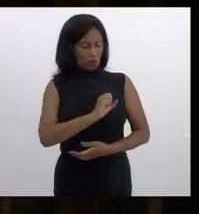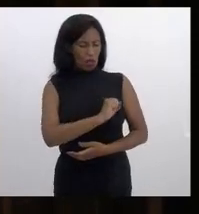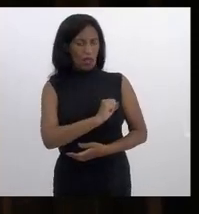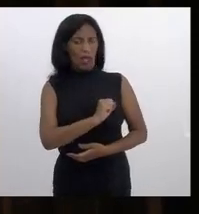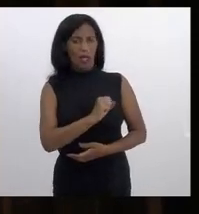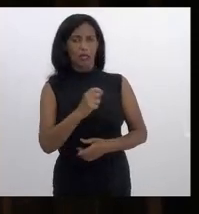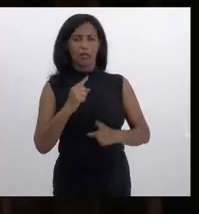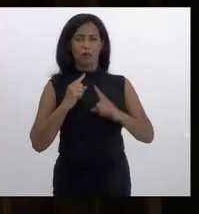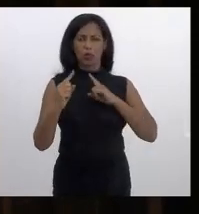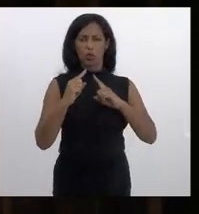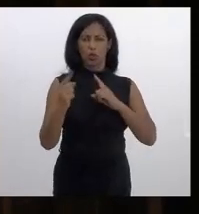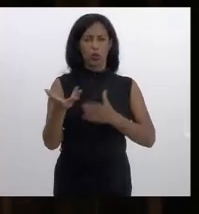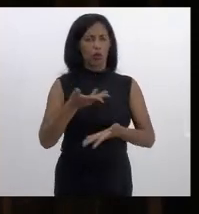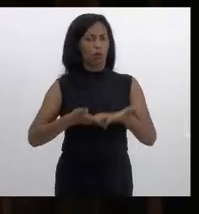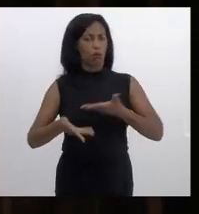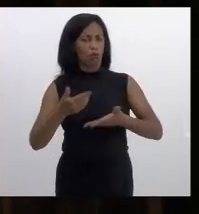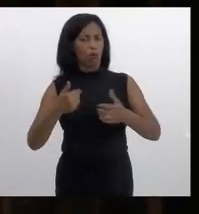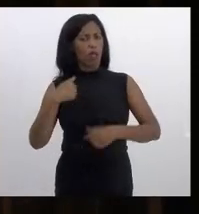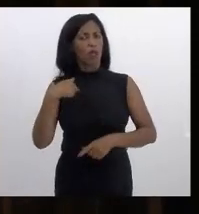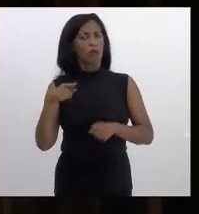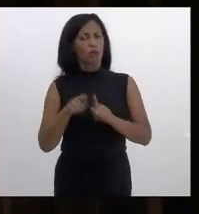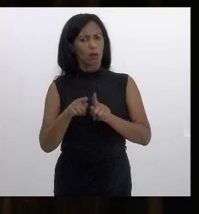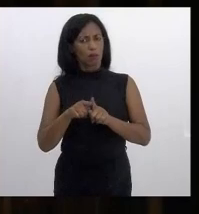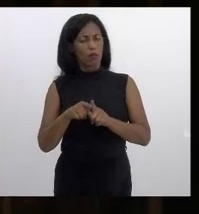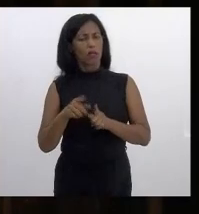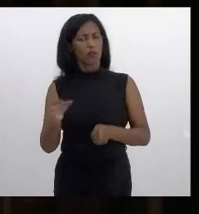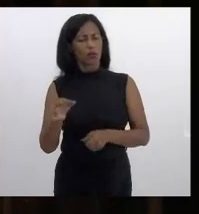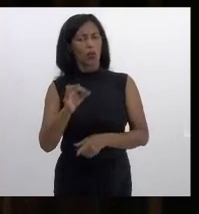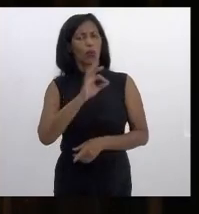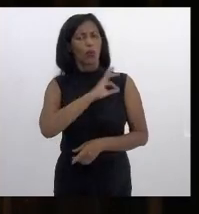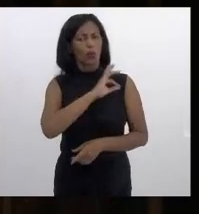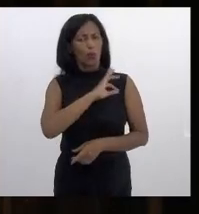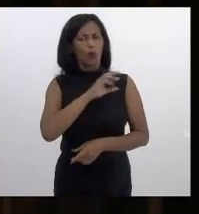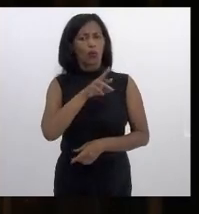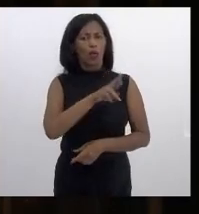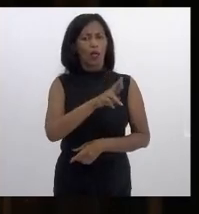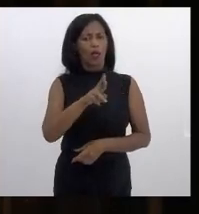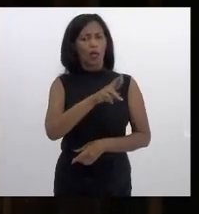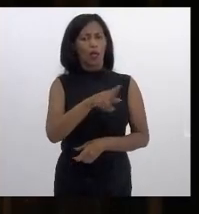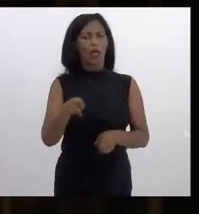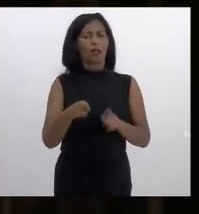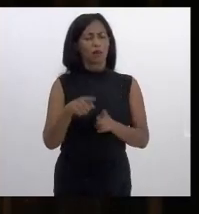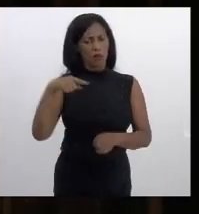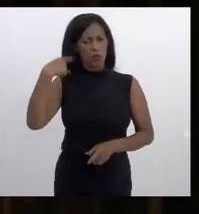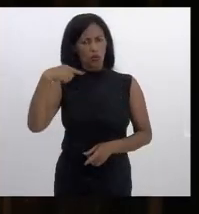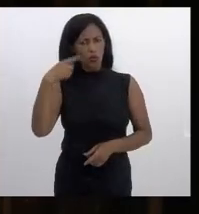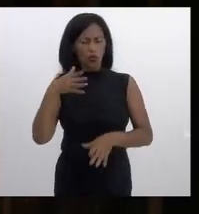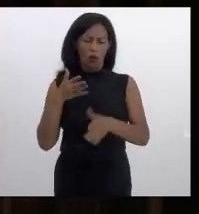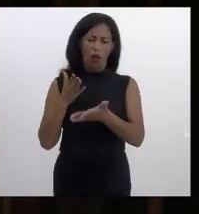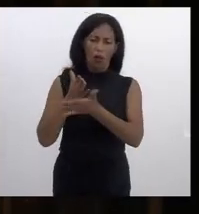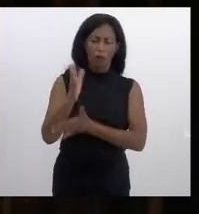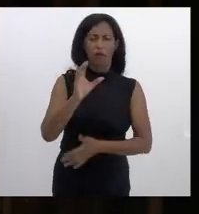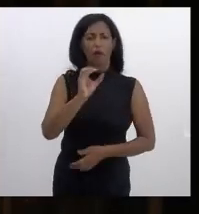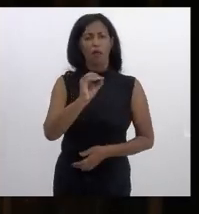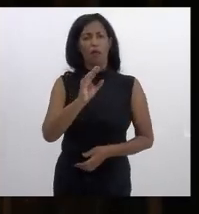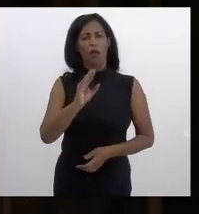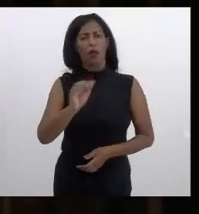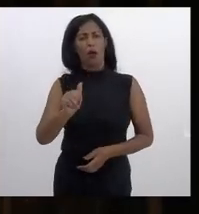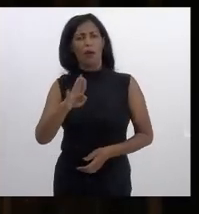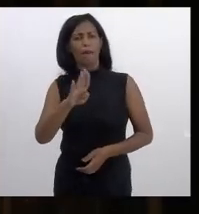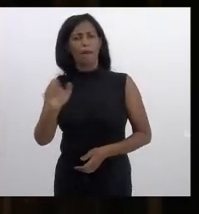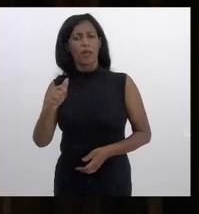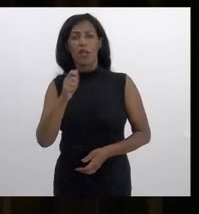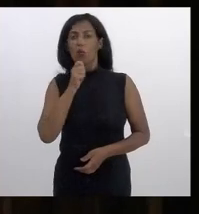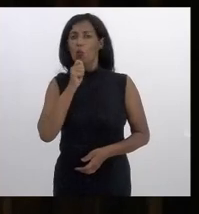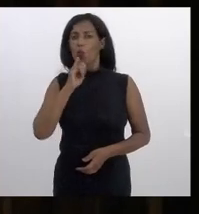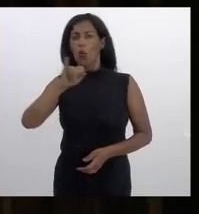passo discussões também sou policial militar sou da RR tomei sou advogado aprovado na OAB e não